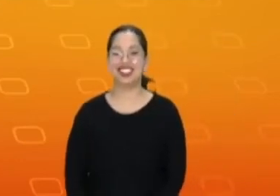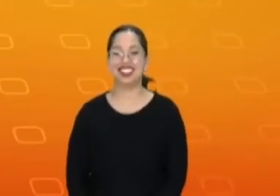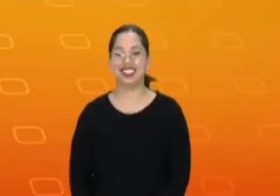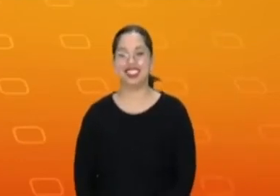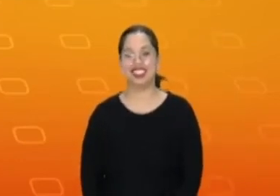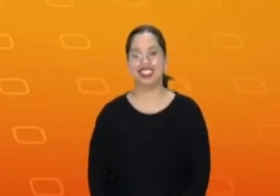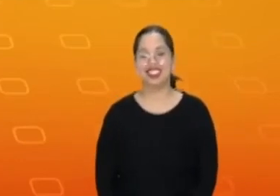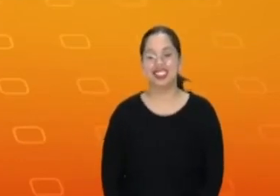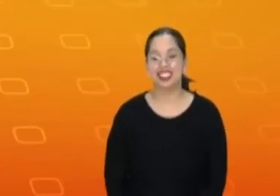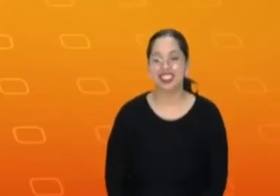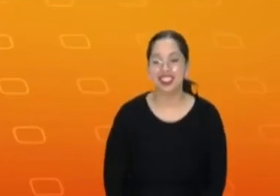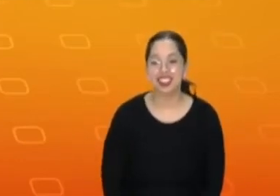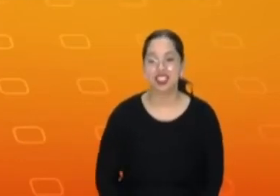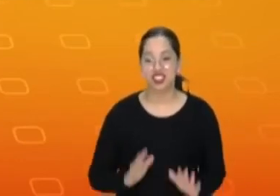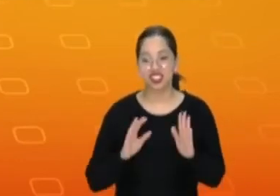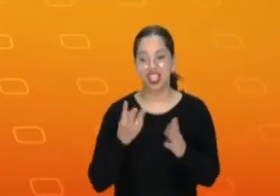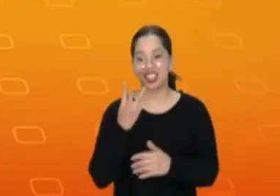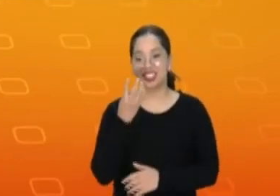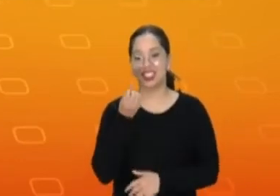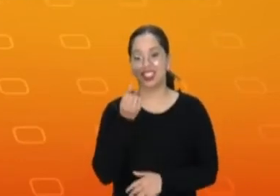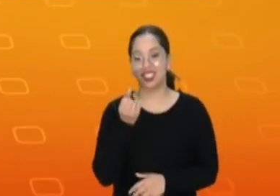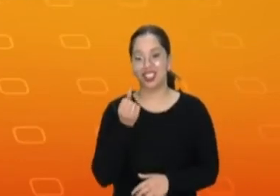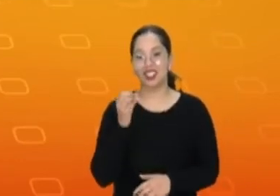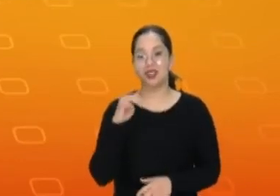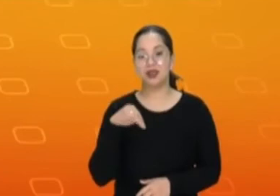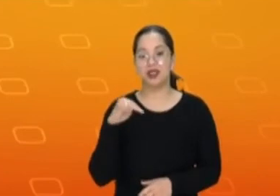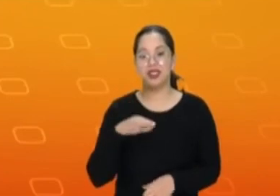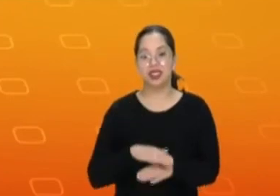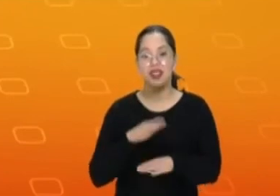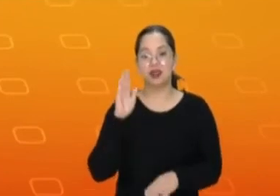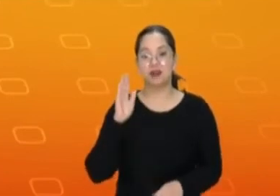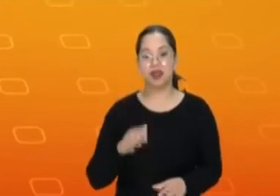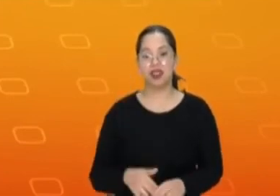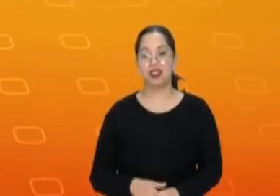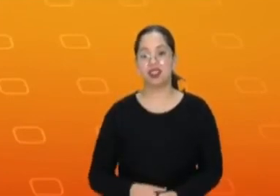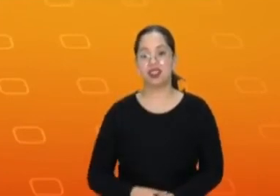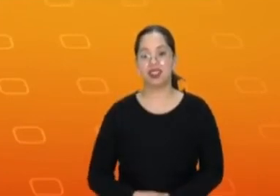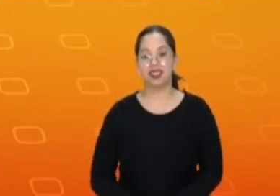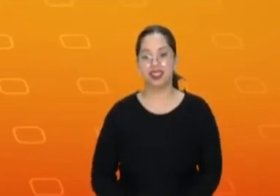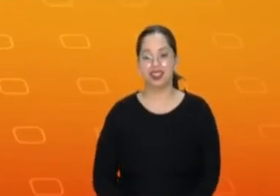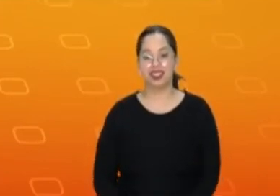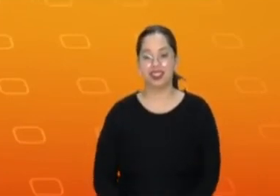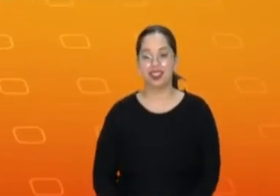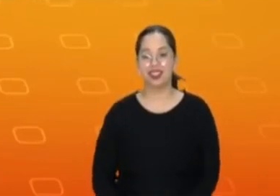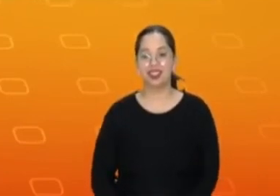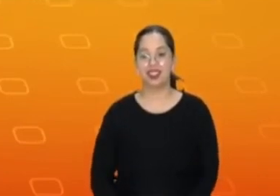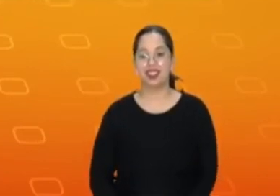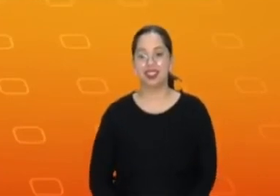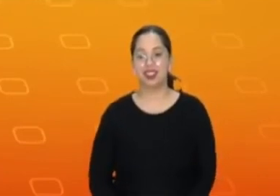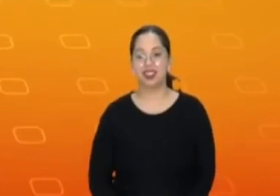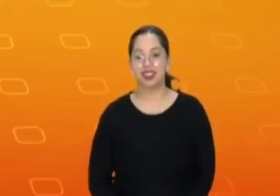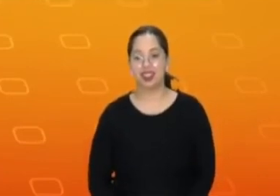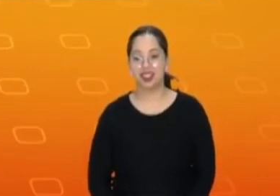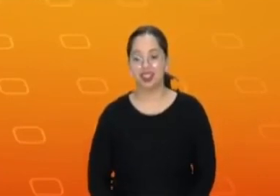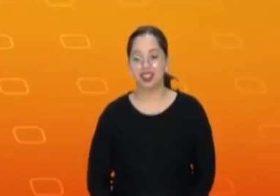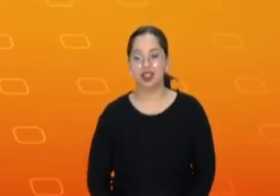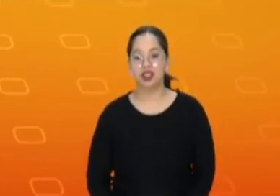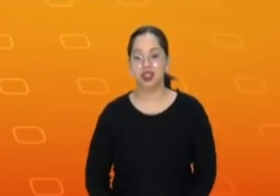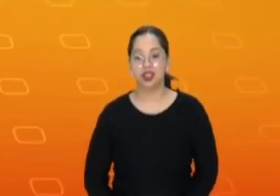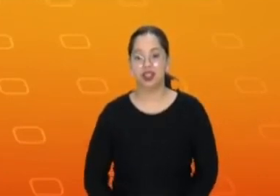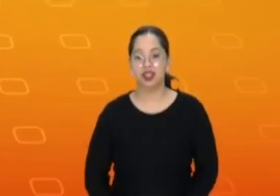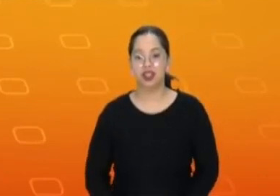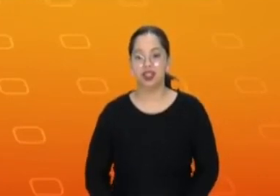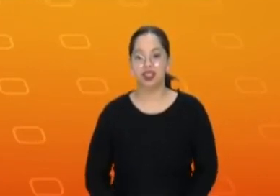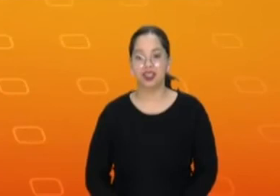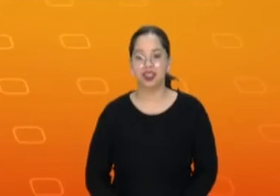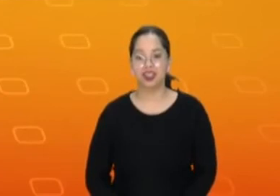Eu sou engenheiro de computação. Hoje, diretor da Bandeirantes, não esperava estar trabalhando dentro de um